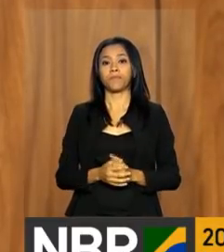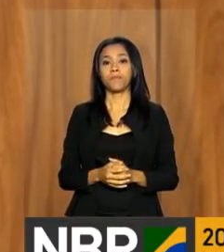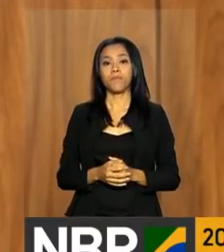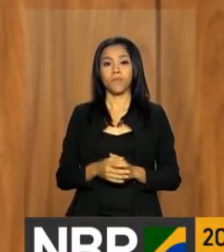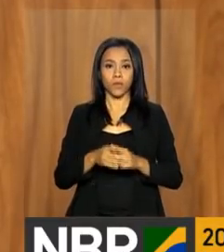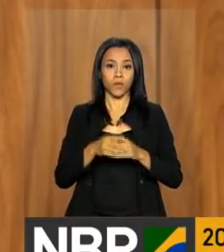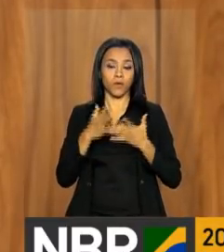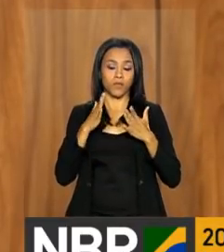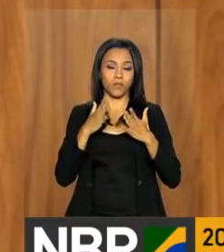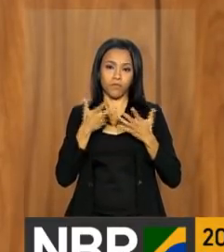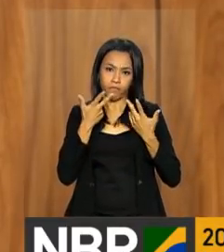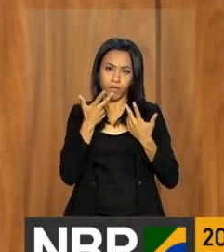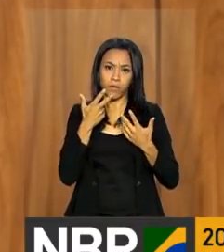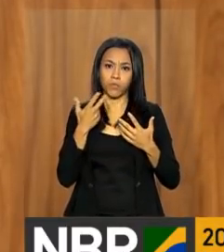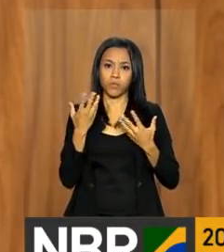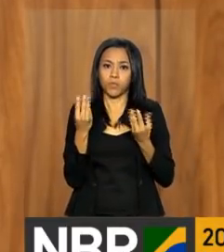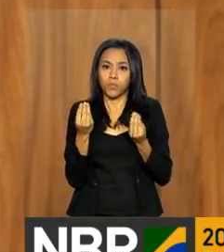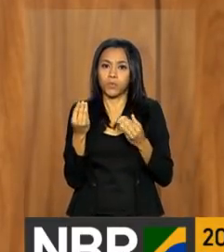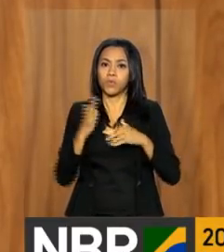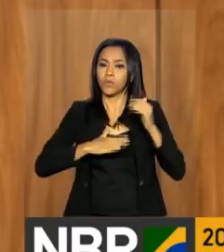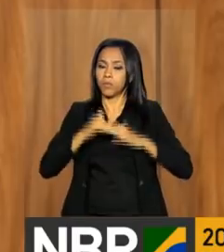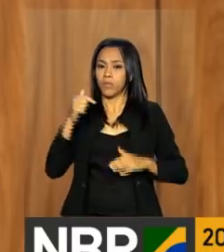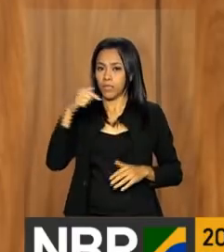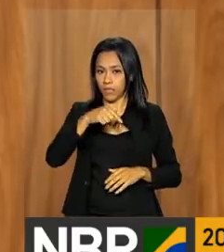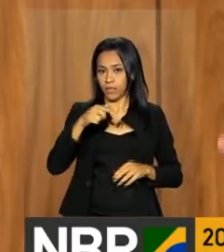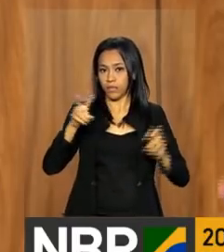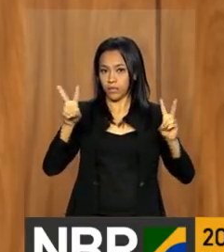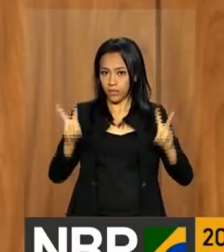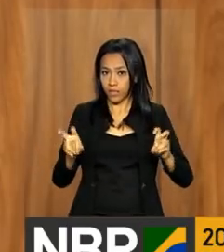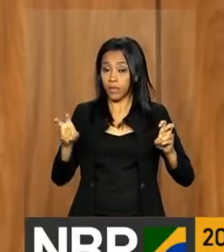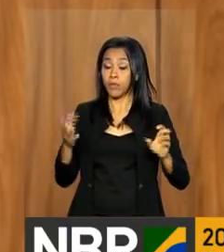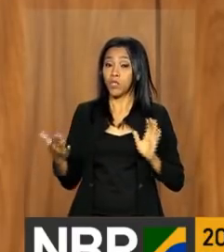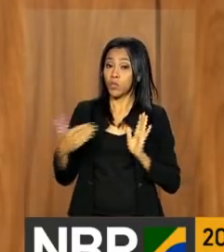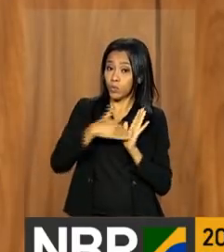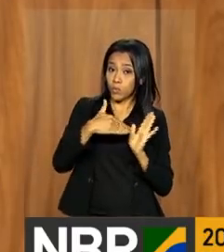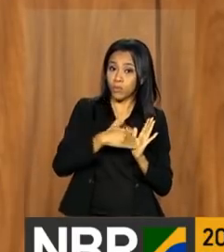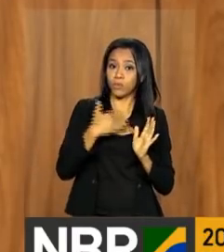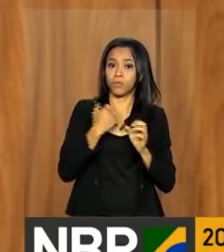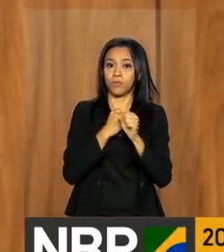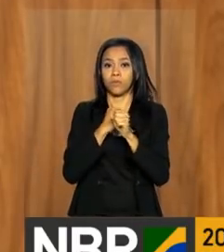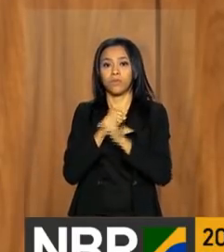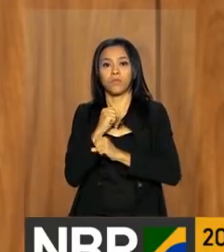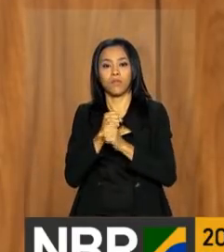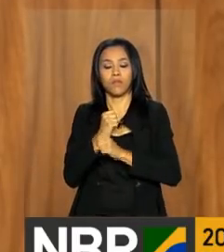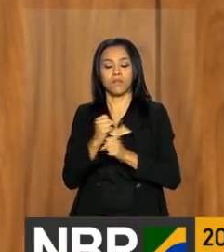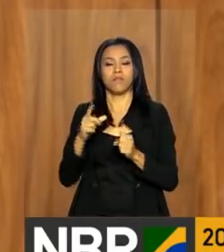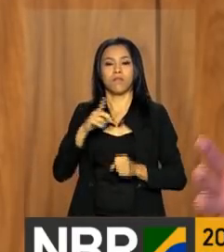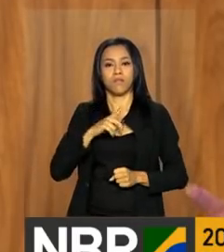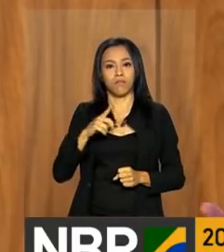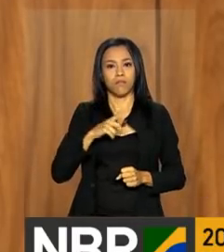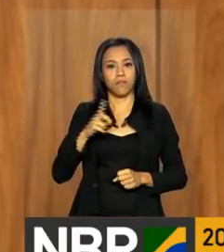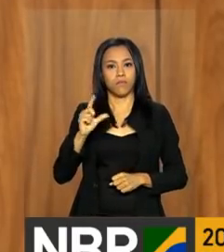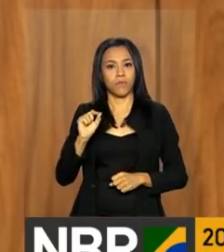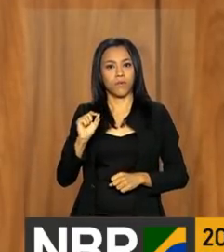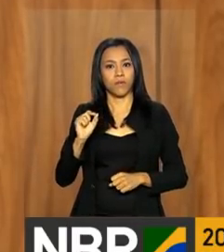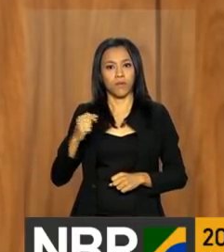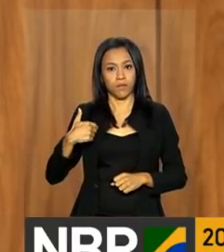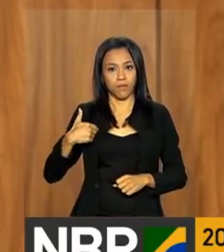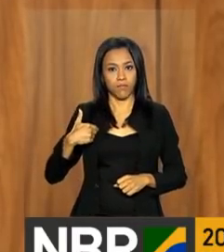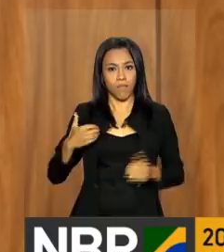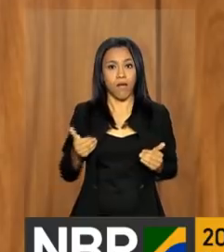fronteira, e em todos desses dois últimos anos houve, naturalmente, consideráveis